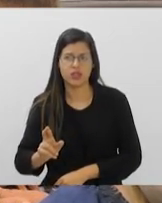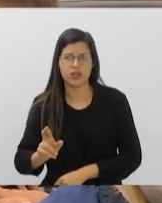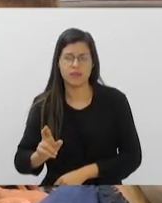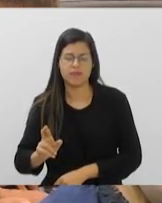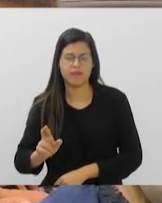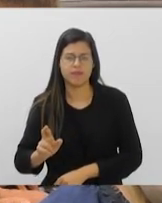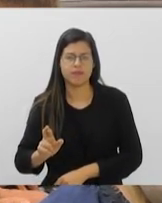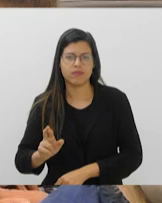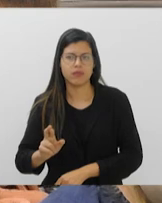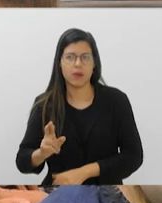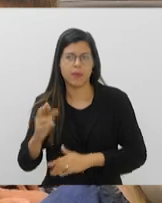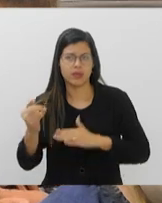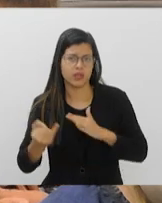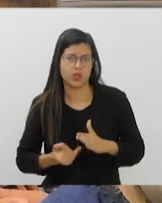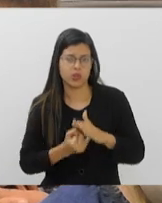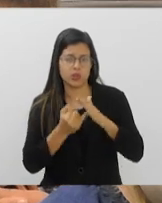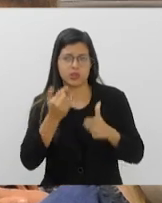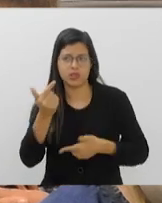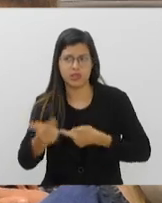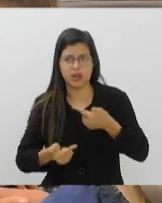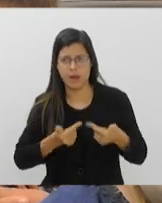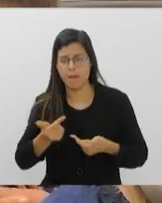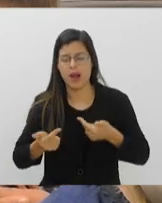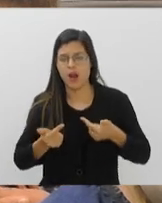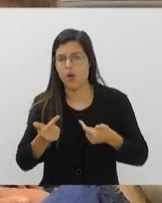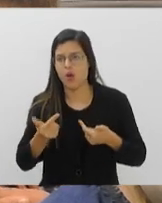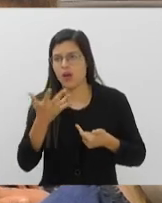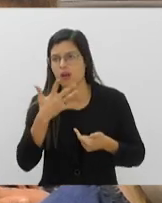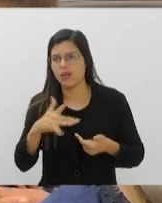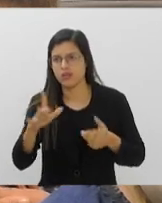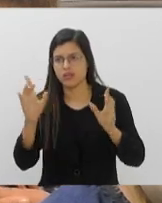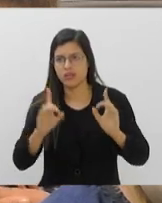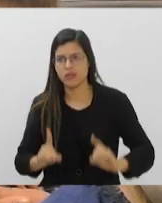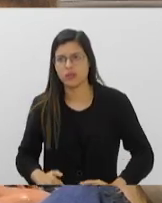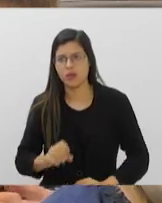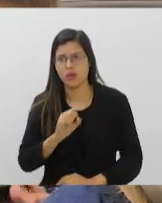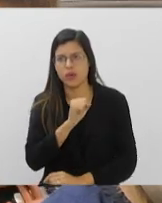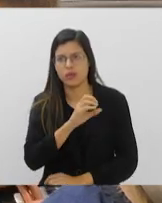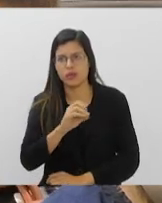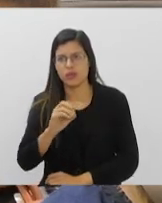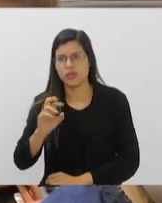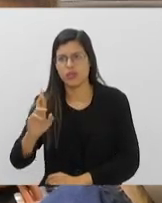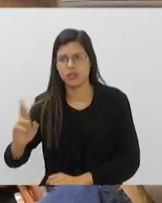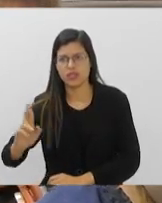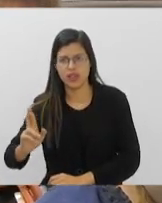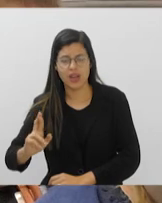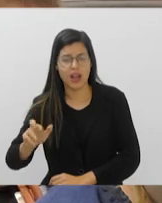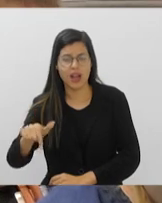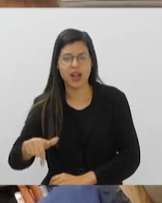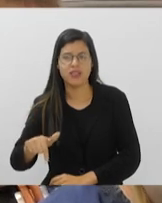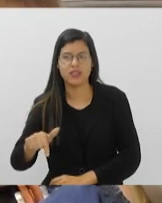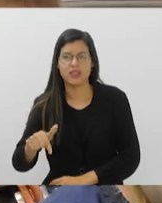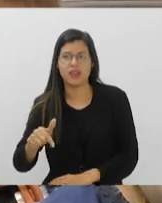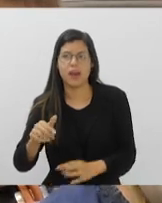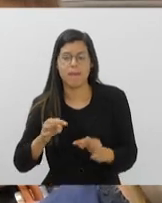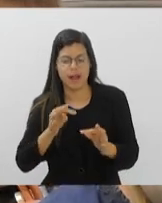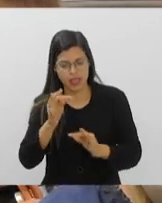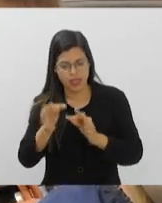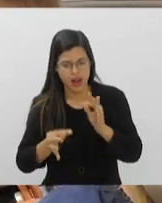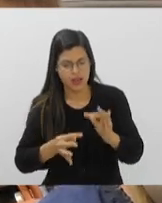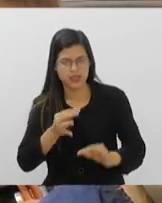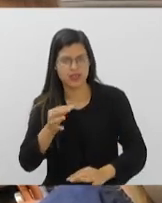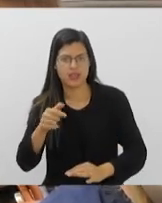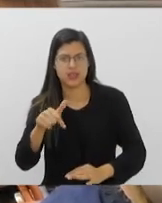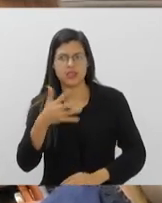para PR as instituições que trabalh com crianças com deficiência r$ 800 para tratar toda essa criança com minimercado